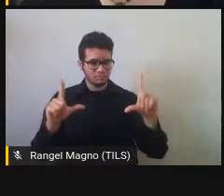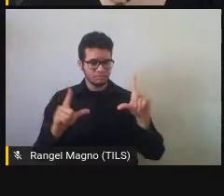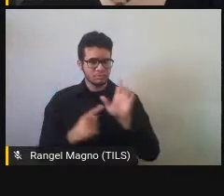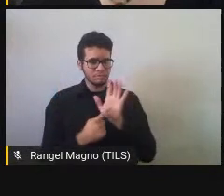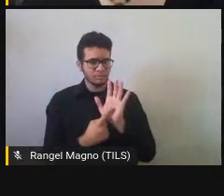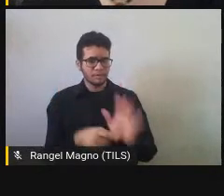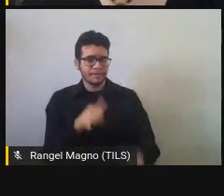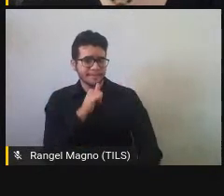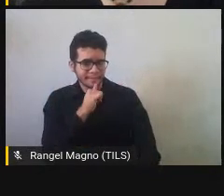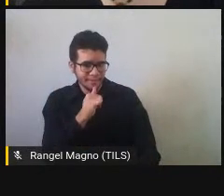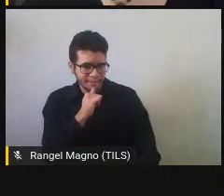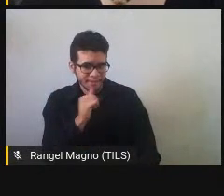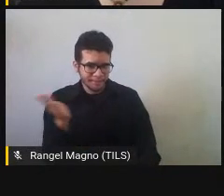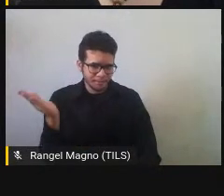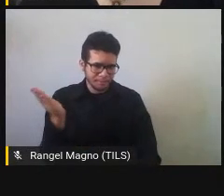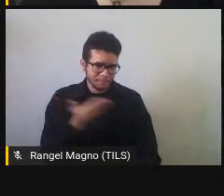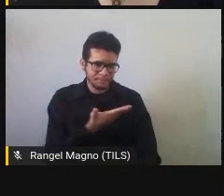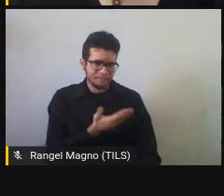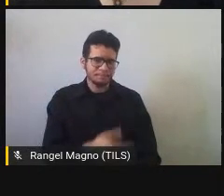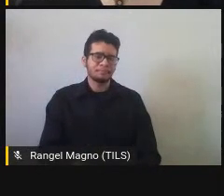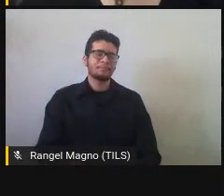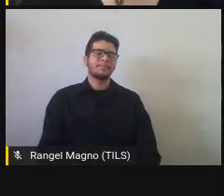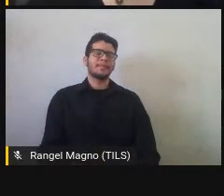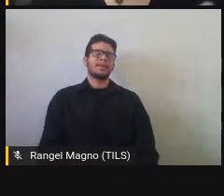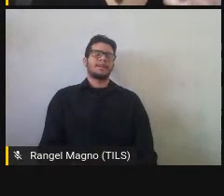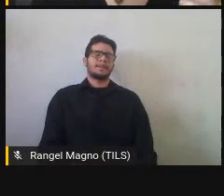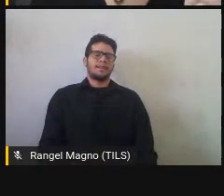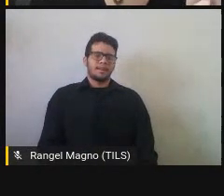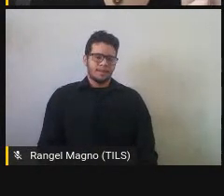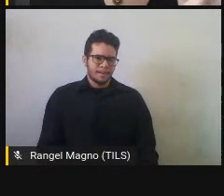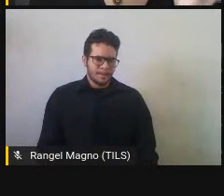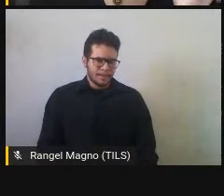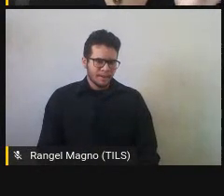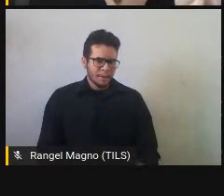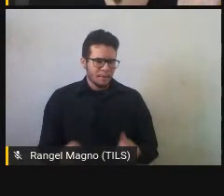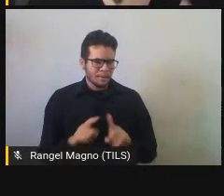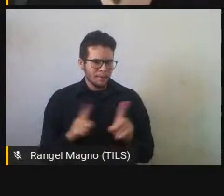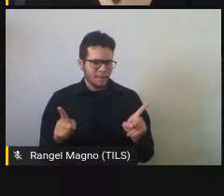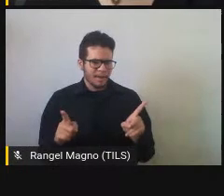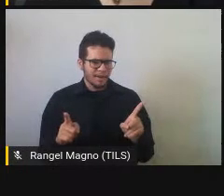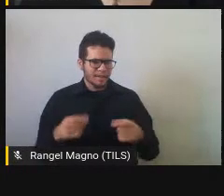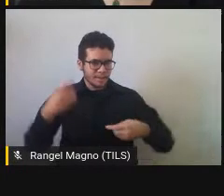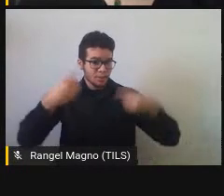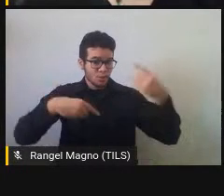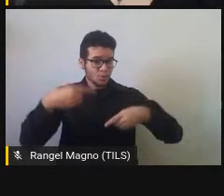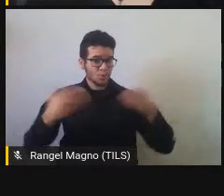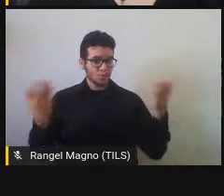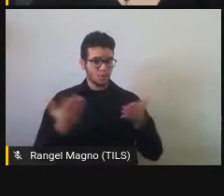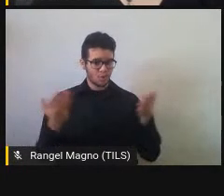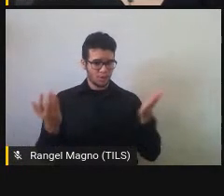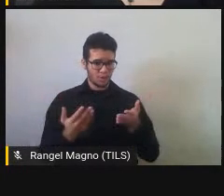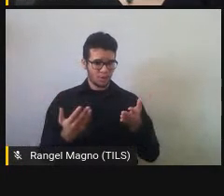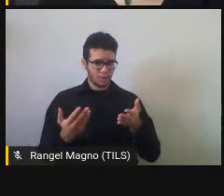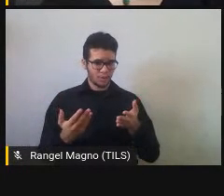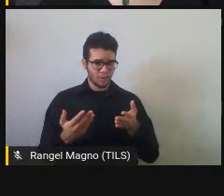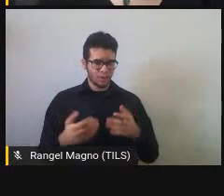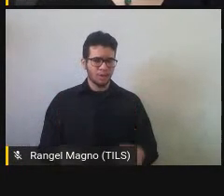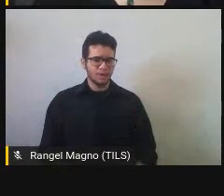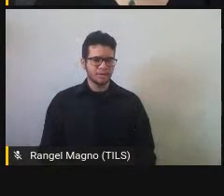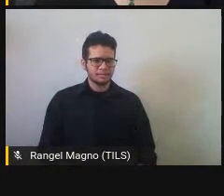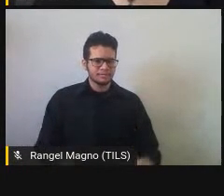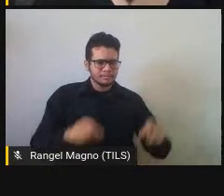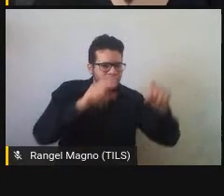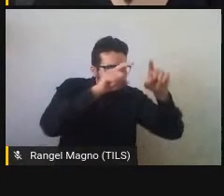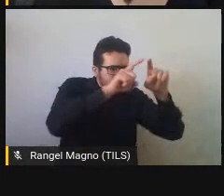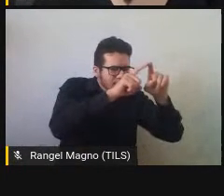mas o que eu trago de fato para a nossa discussão é o inciso que está do lado esquerdo e que